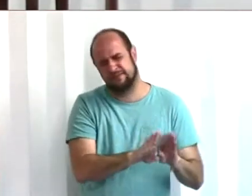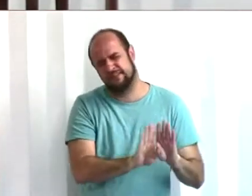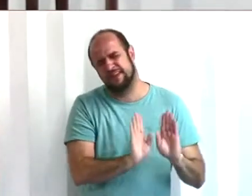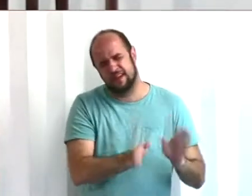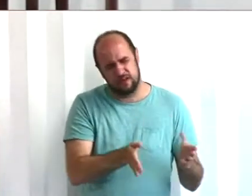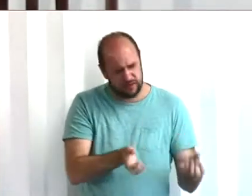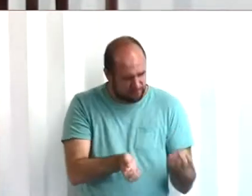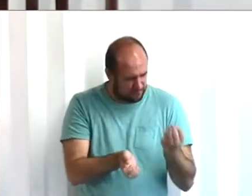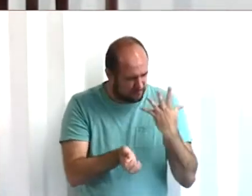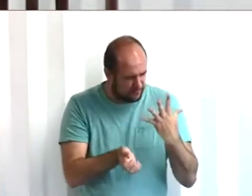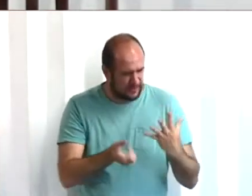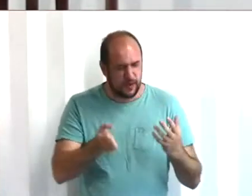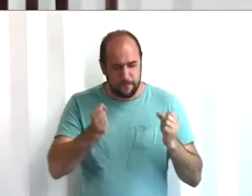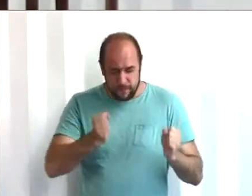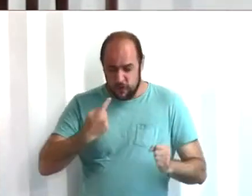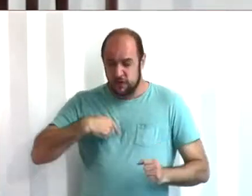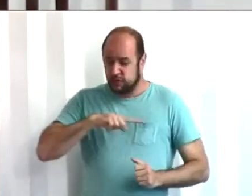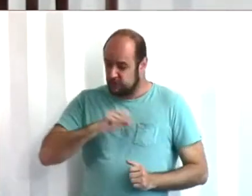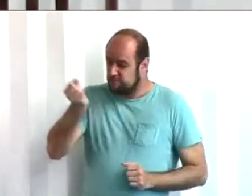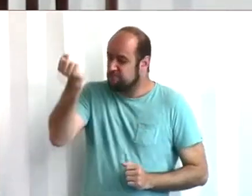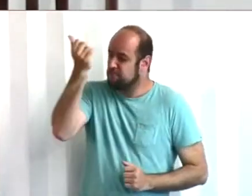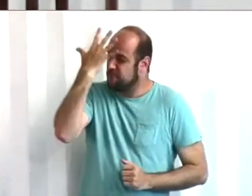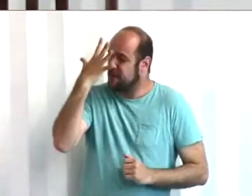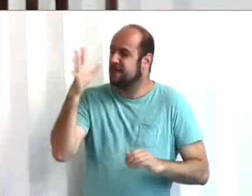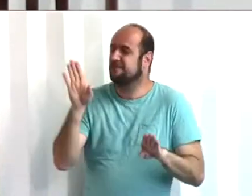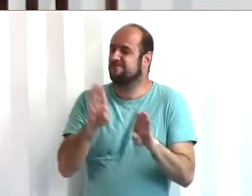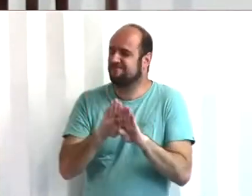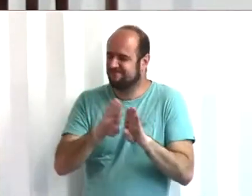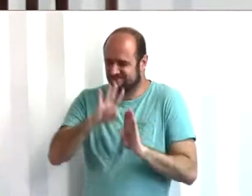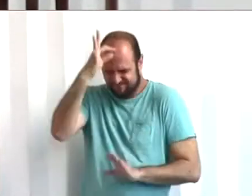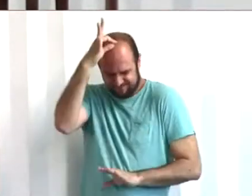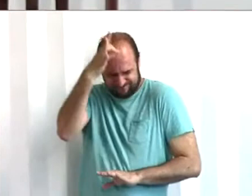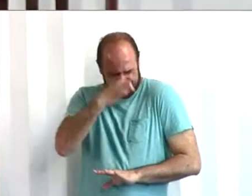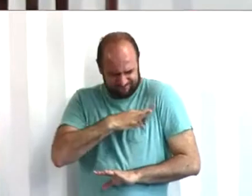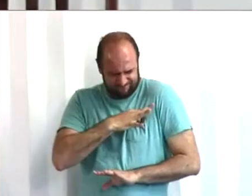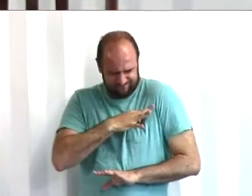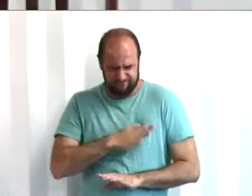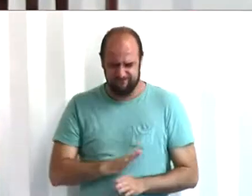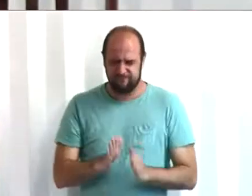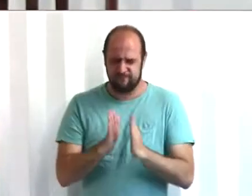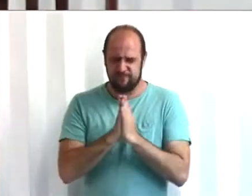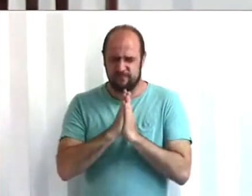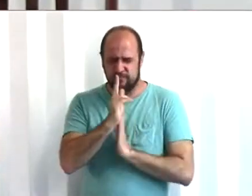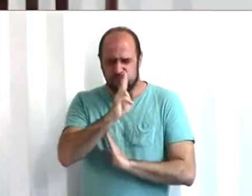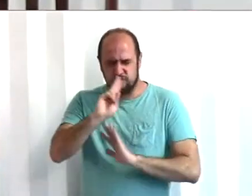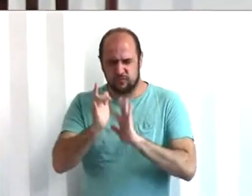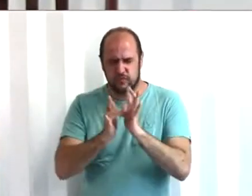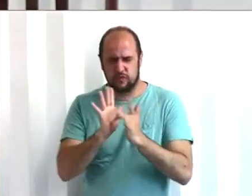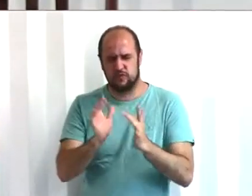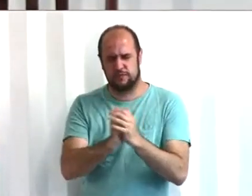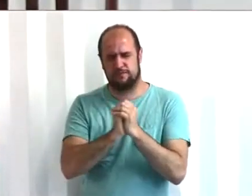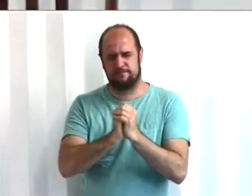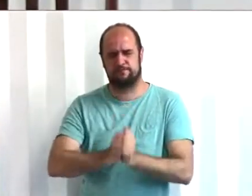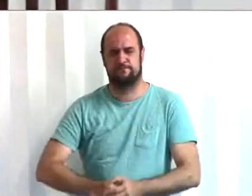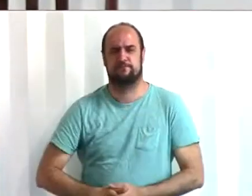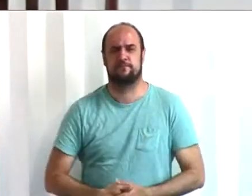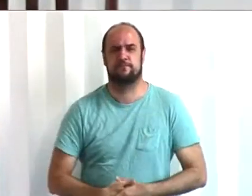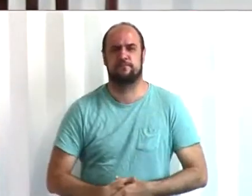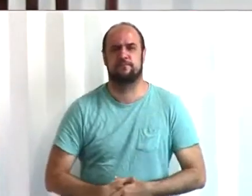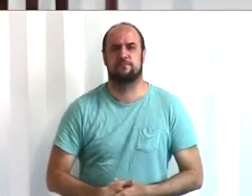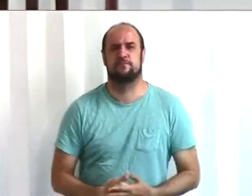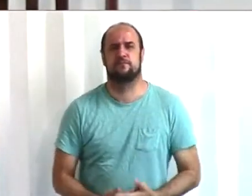ilumina o nosso entendimento para compreendermos o que foi escrito. Assim nós oramos em nome de Jesus. Amém.